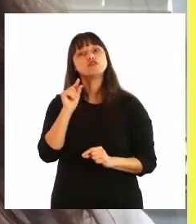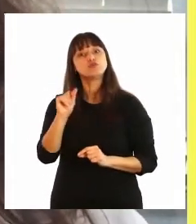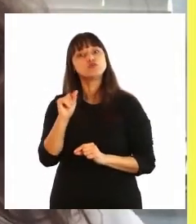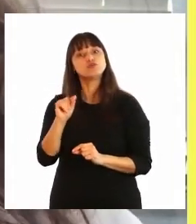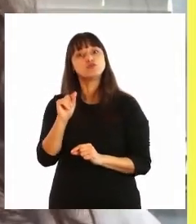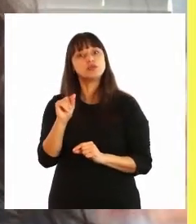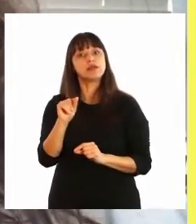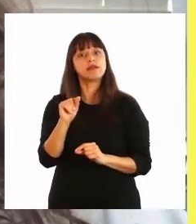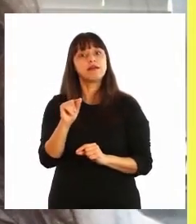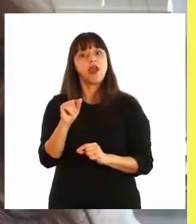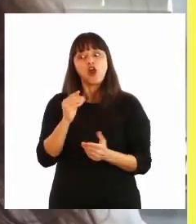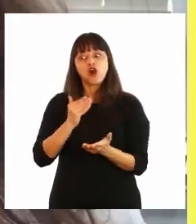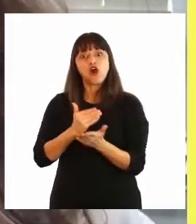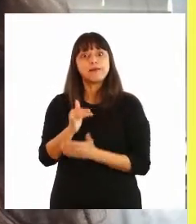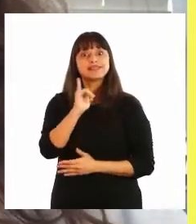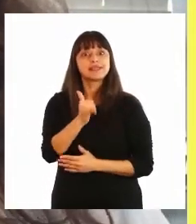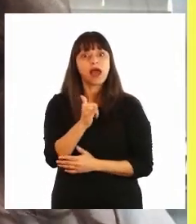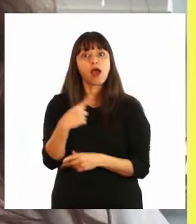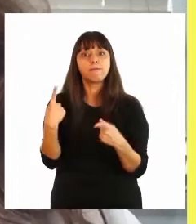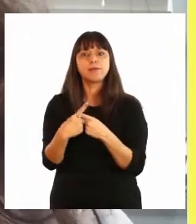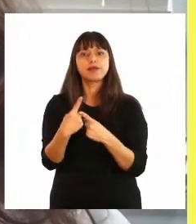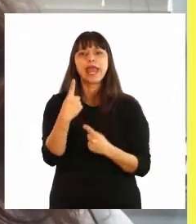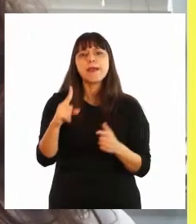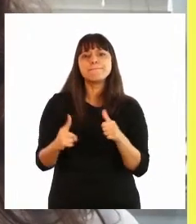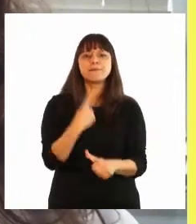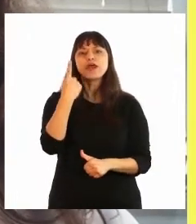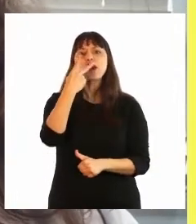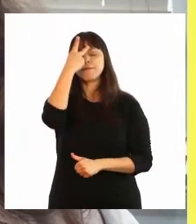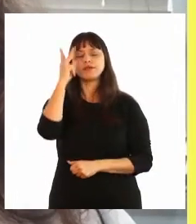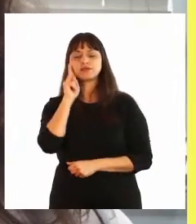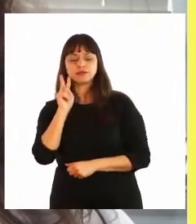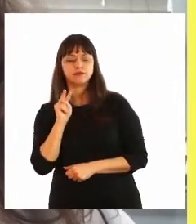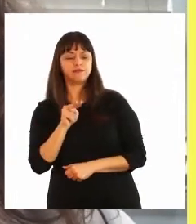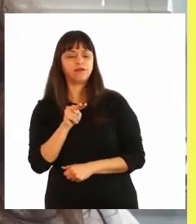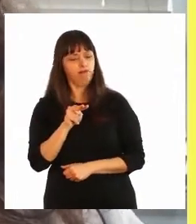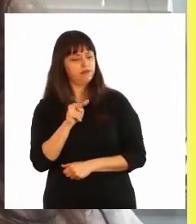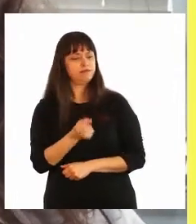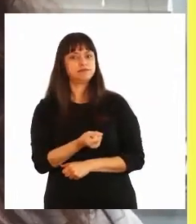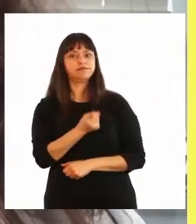era diferente. E aí ele foi um dos primeiros a ser reconhecido.